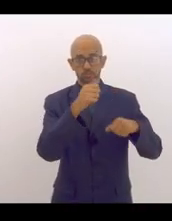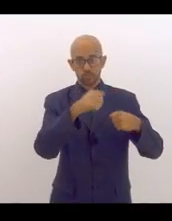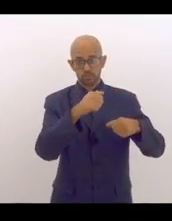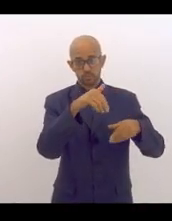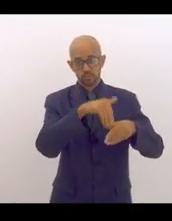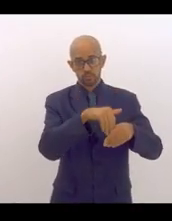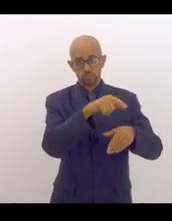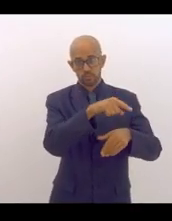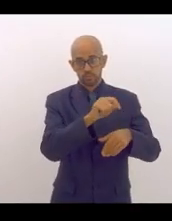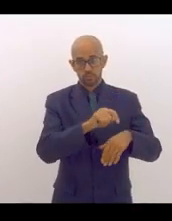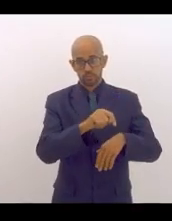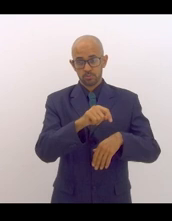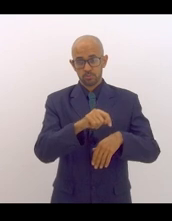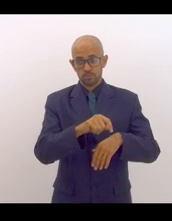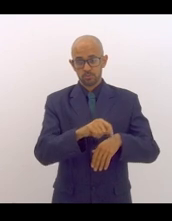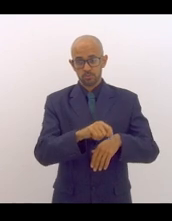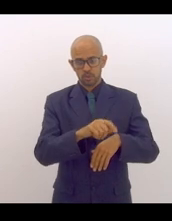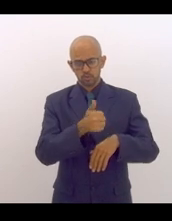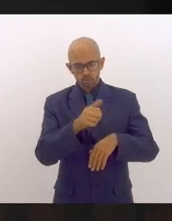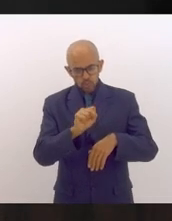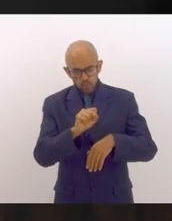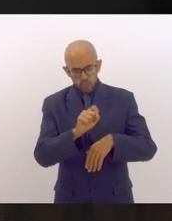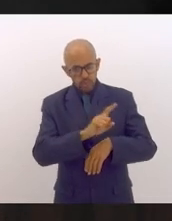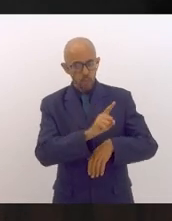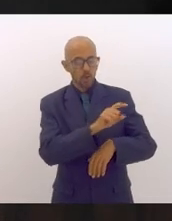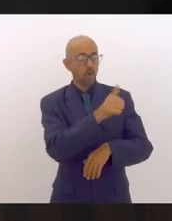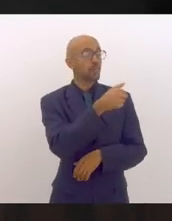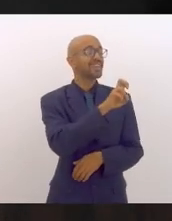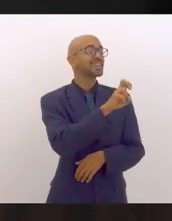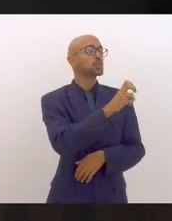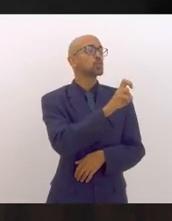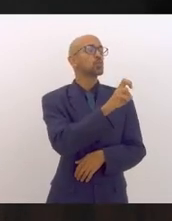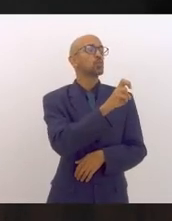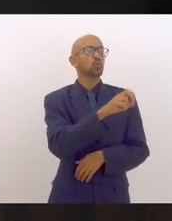Positivo. É o 18? É o quinto.